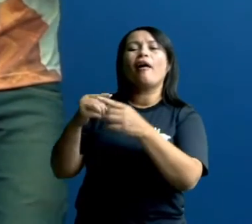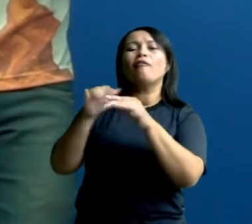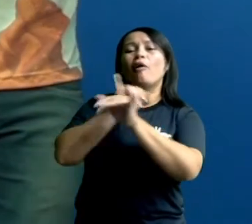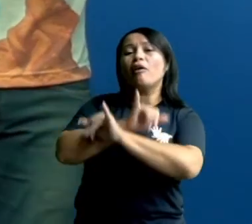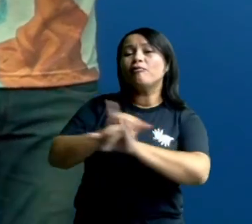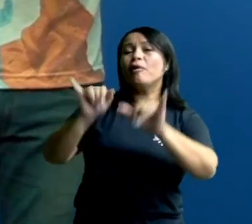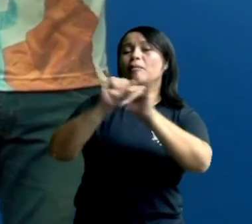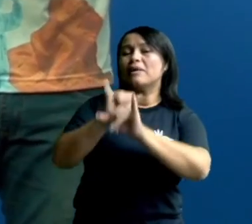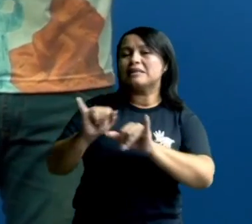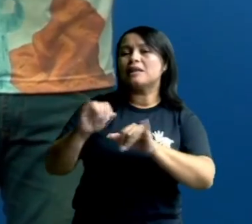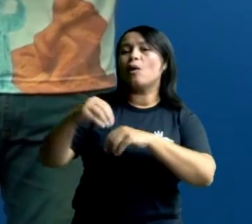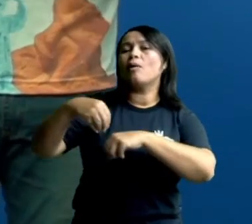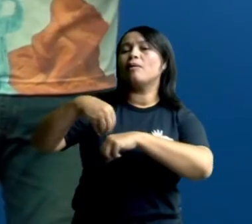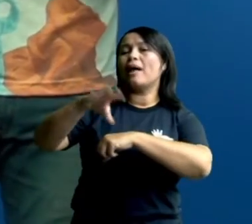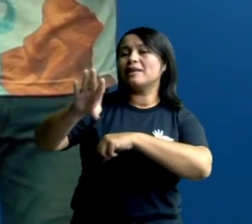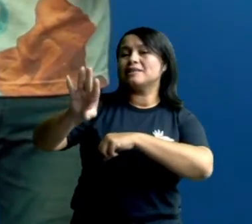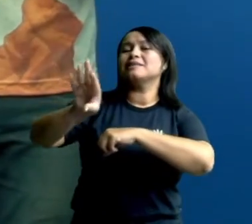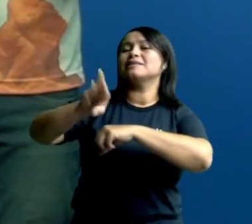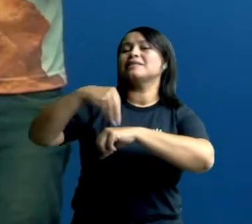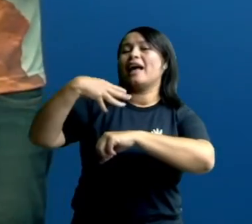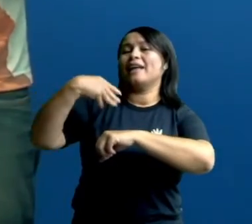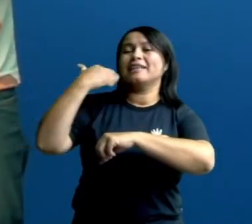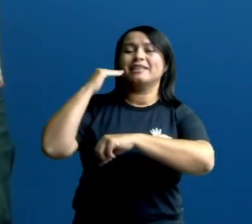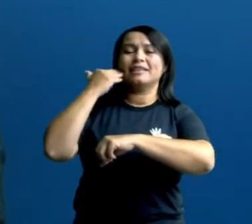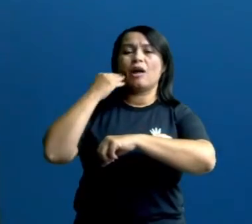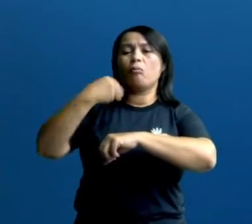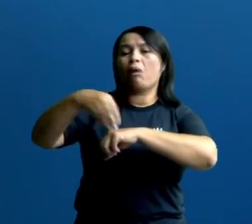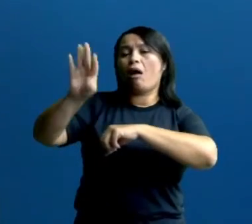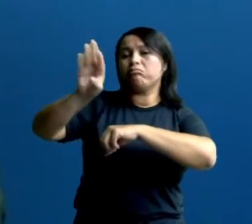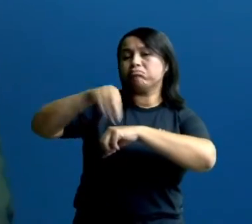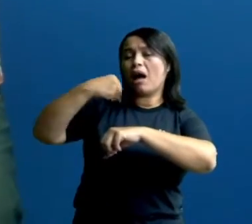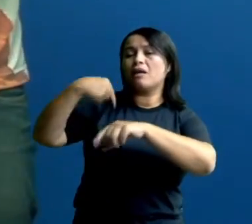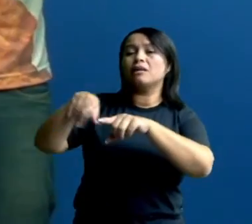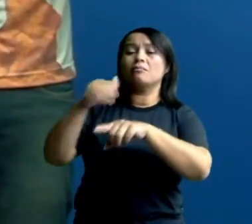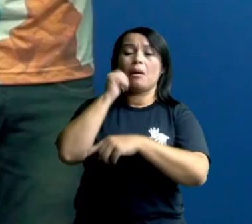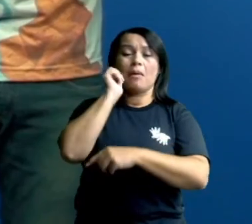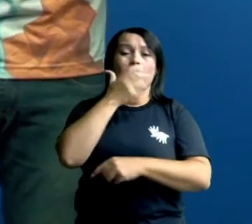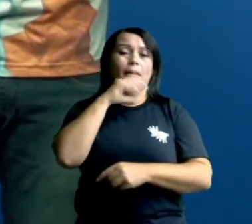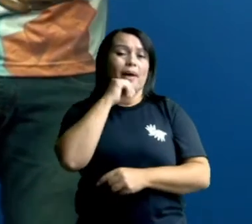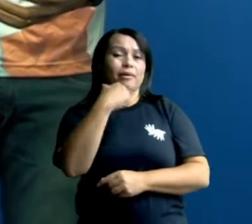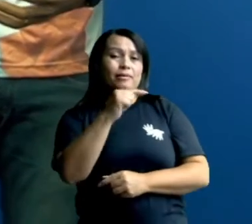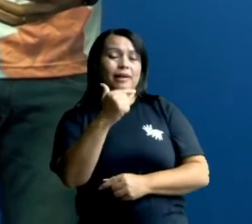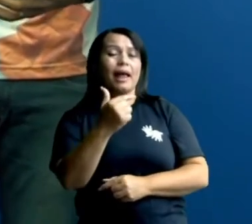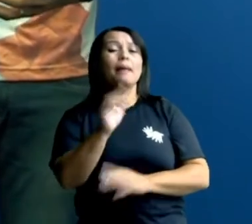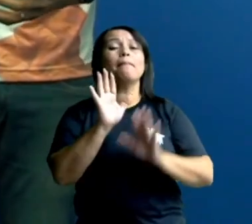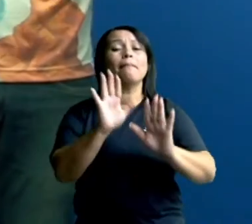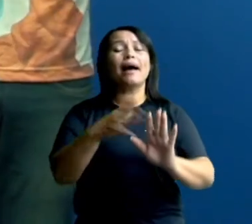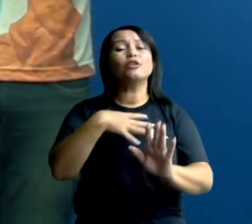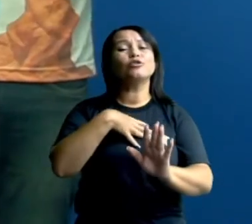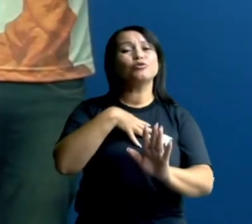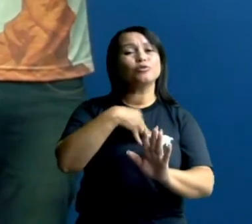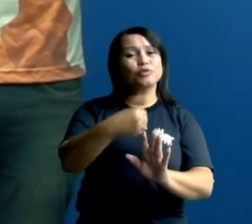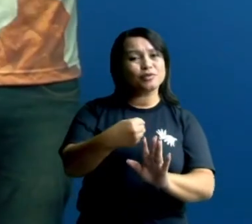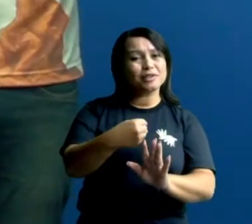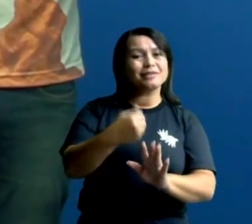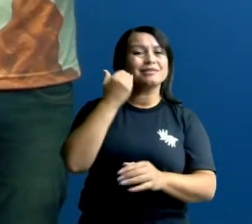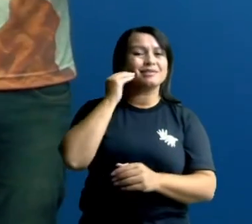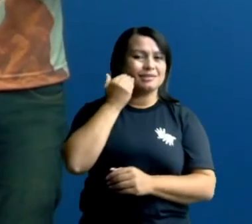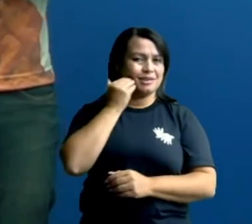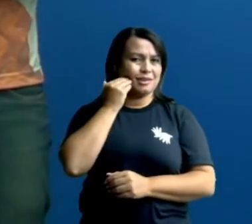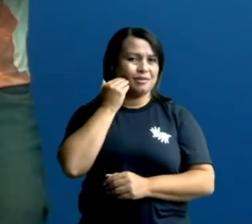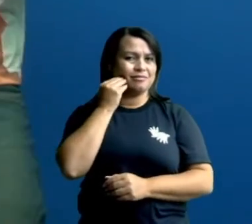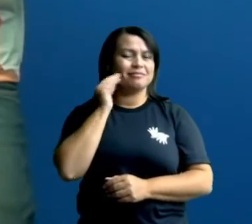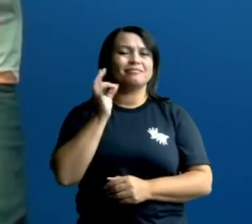informação foi transmitida. Ela não foi expressa no nosso pai, na nossa mãe, mas ela foi expressa, né, muitas vezes na